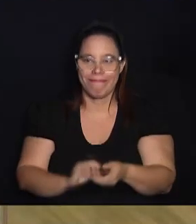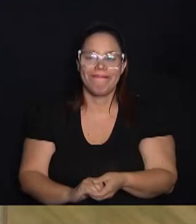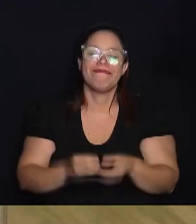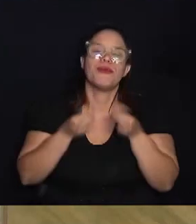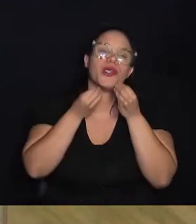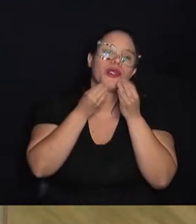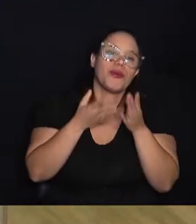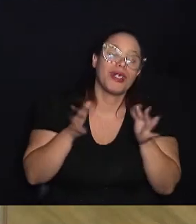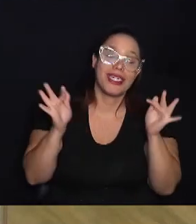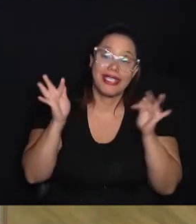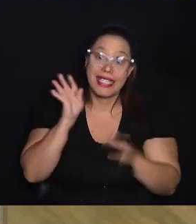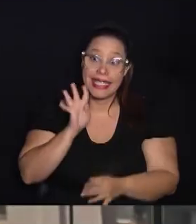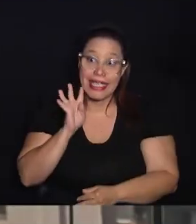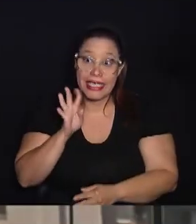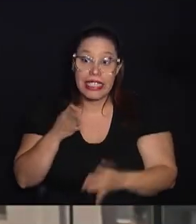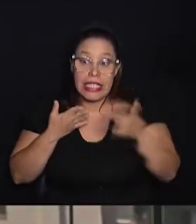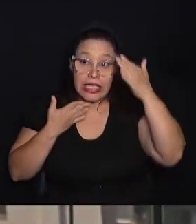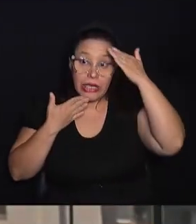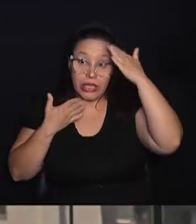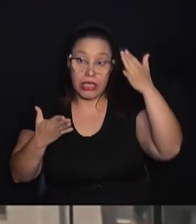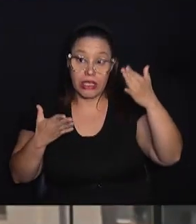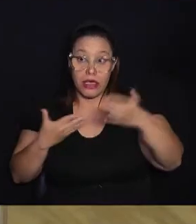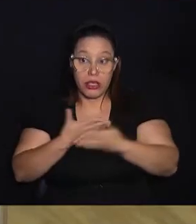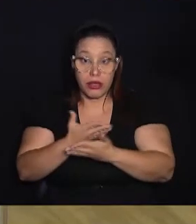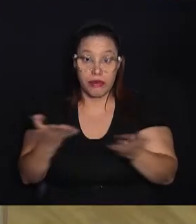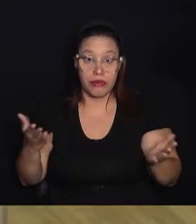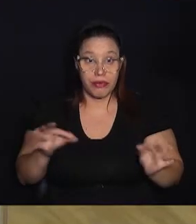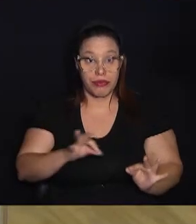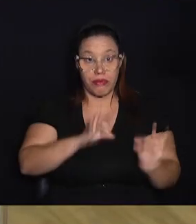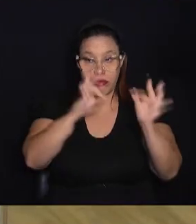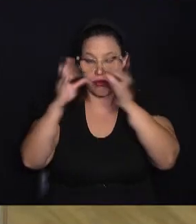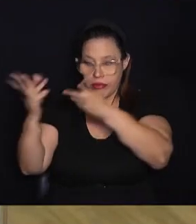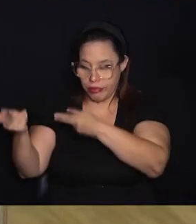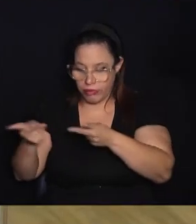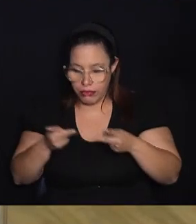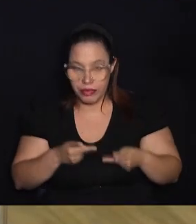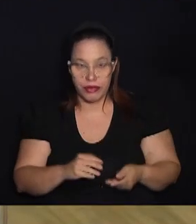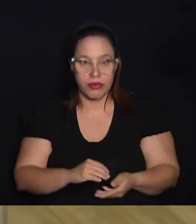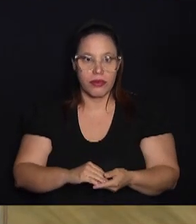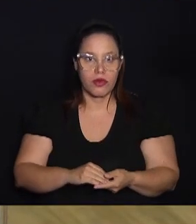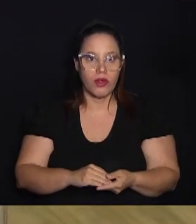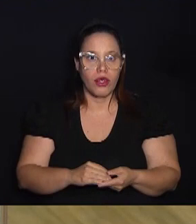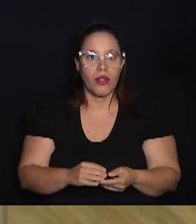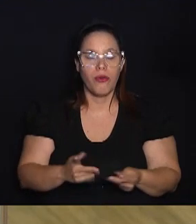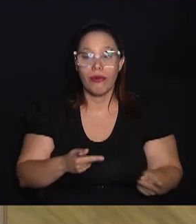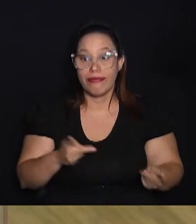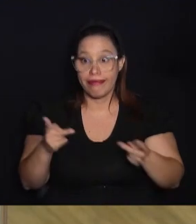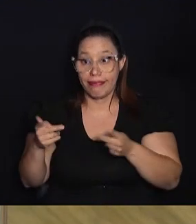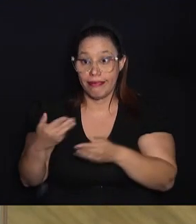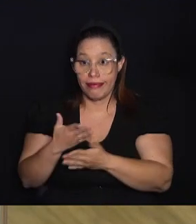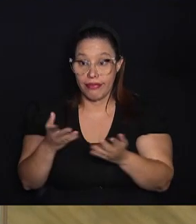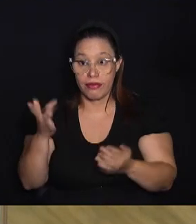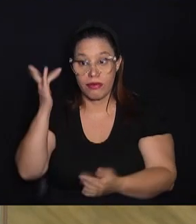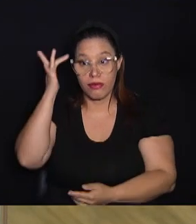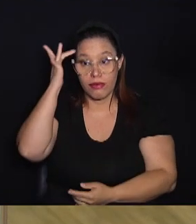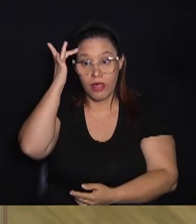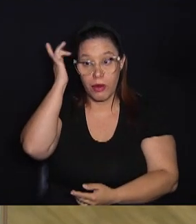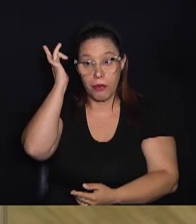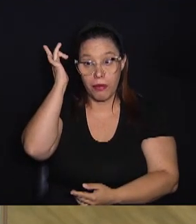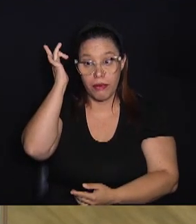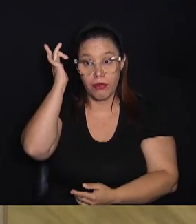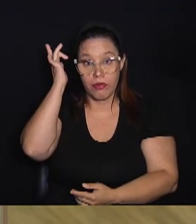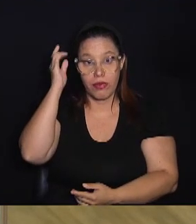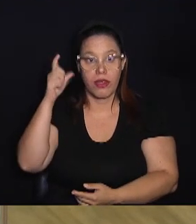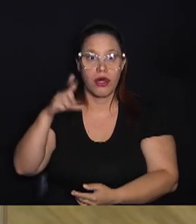bem legal então nós agradecemos aí aos nossos convidados e eu quero convidar você para amanhã tá Amanhã